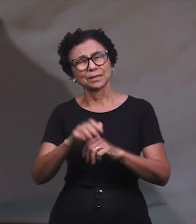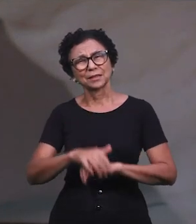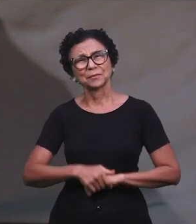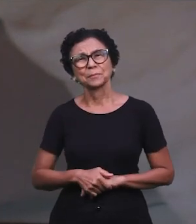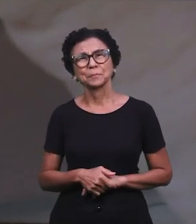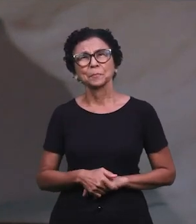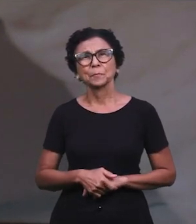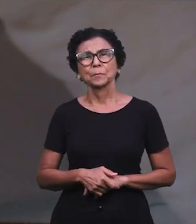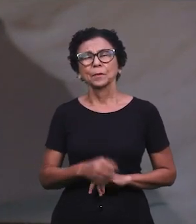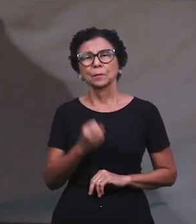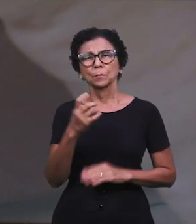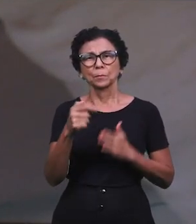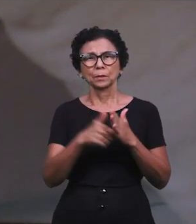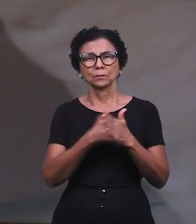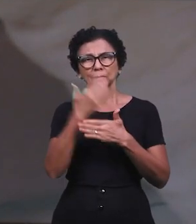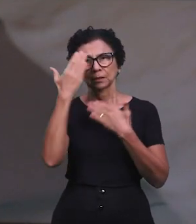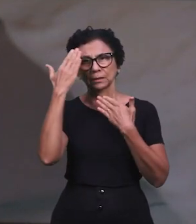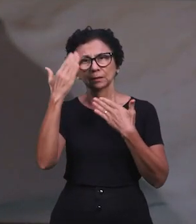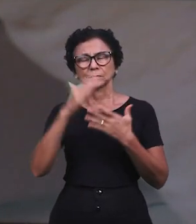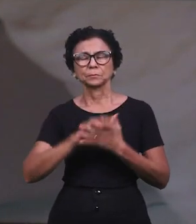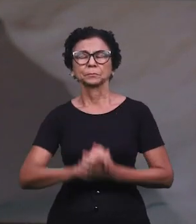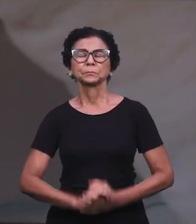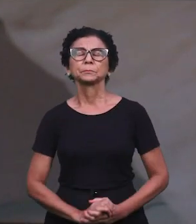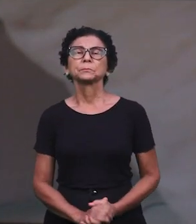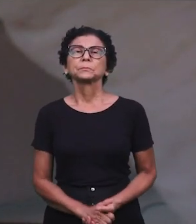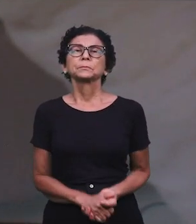agradeço, tá? Que com certeza nos ajudou.